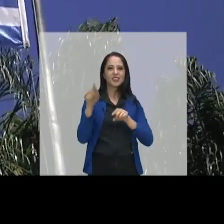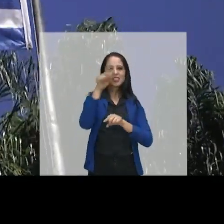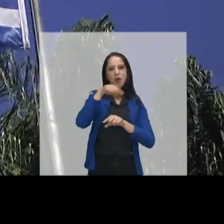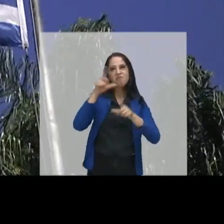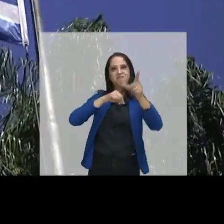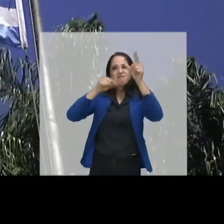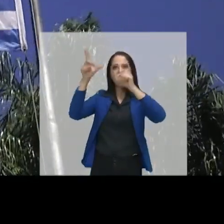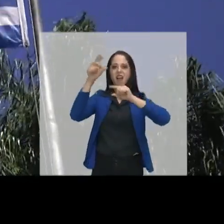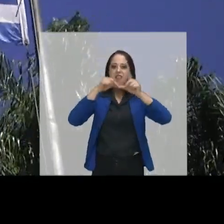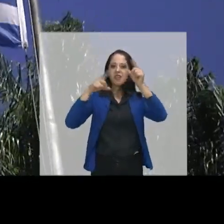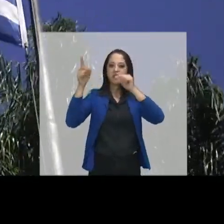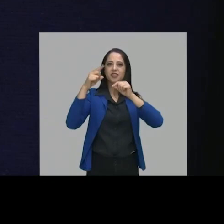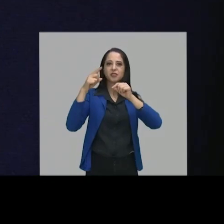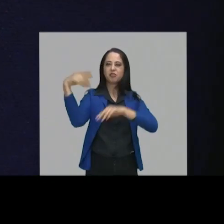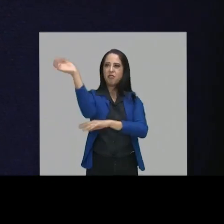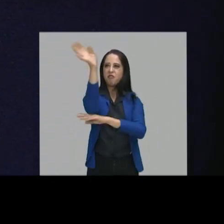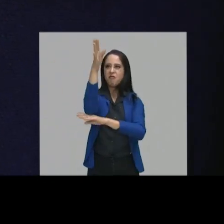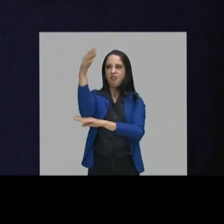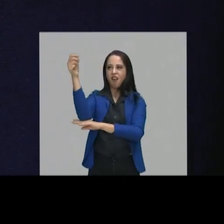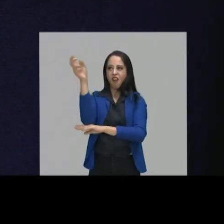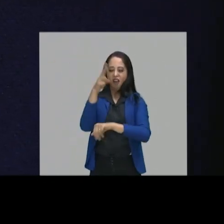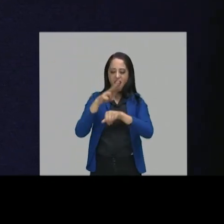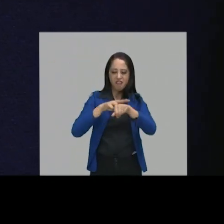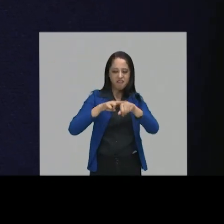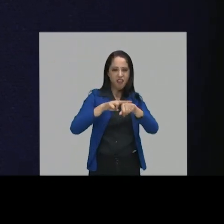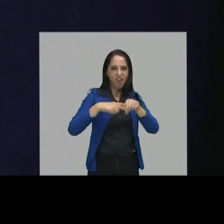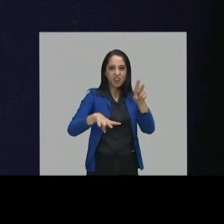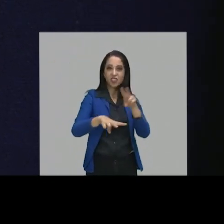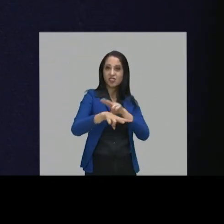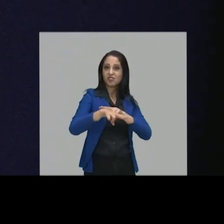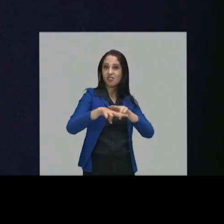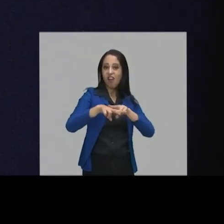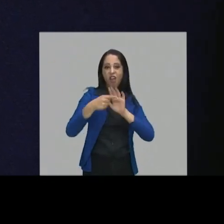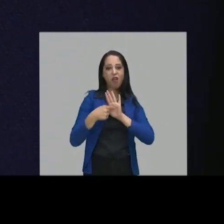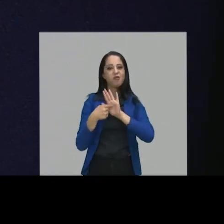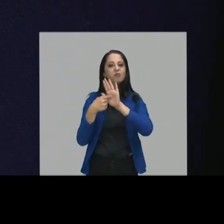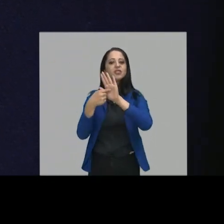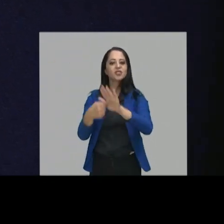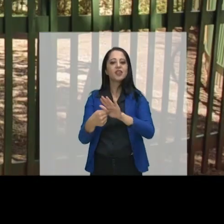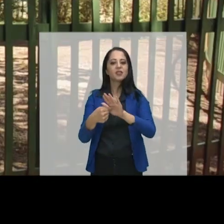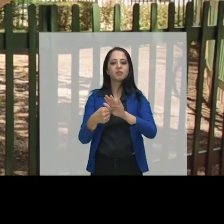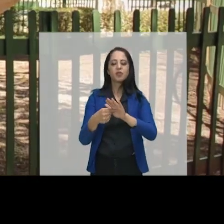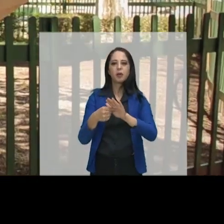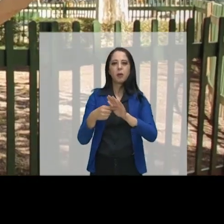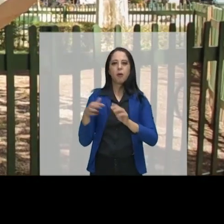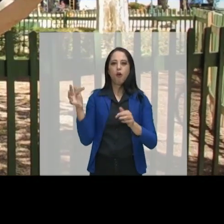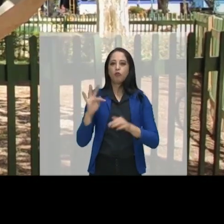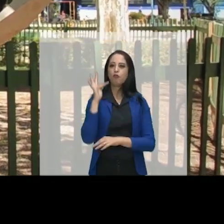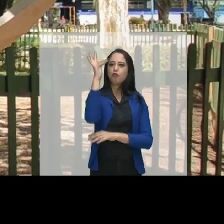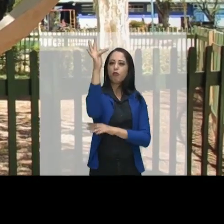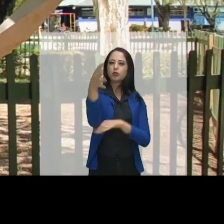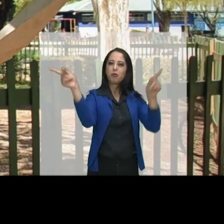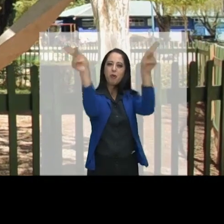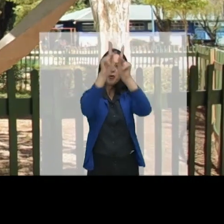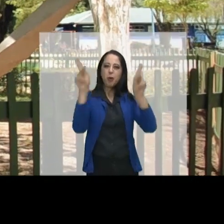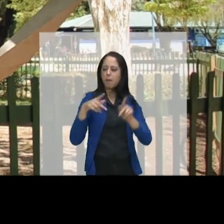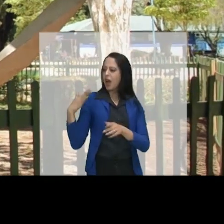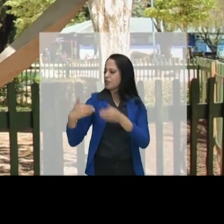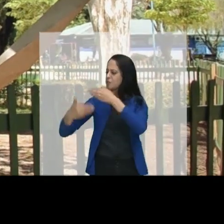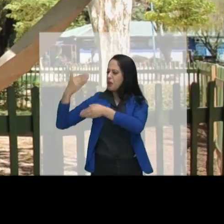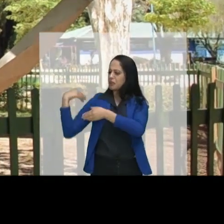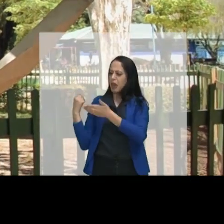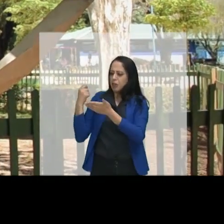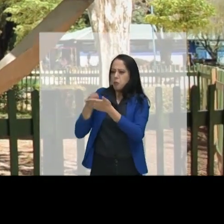ostentas estrelado, bendiga o verde ouro desta flâmula, paz no futuro e glória